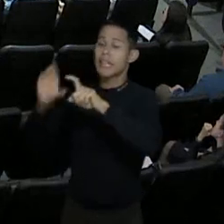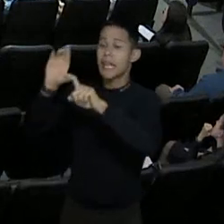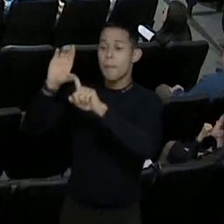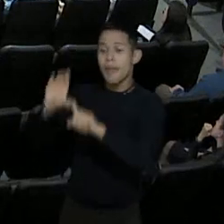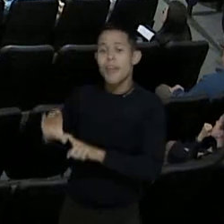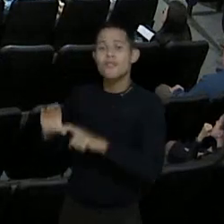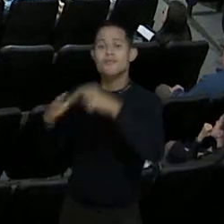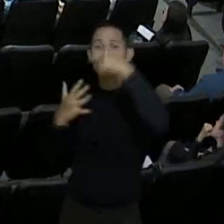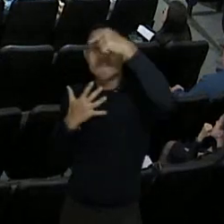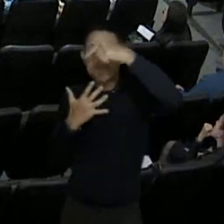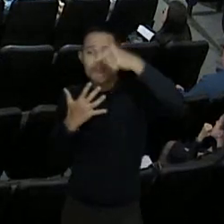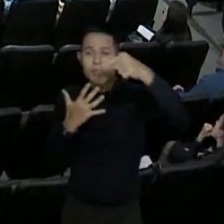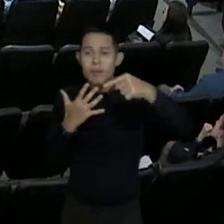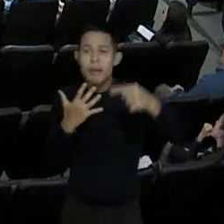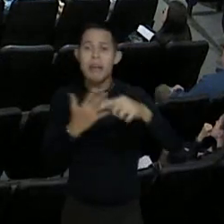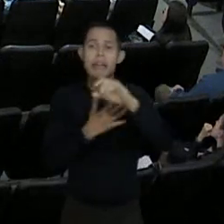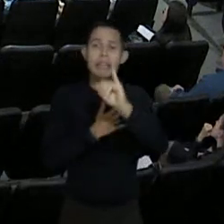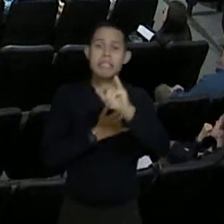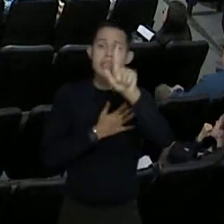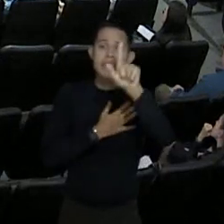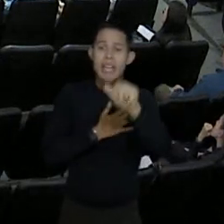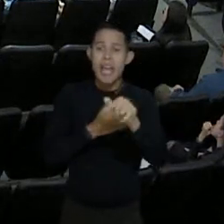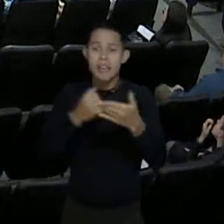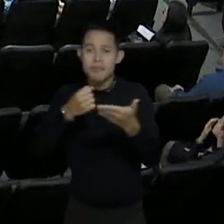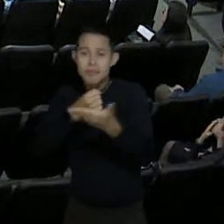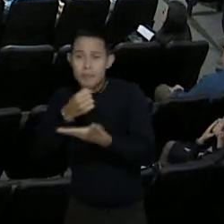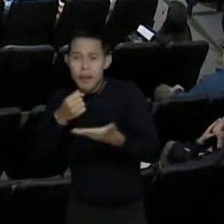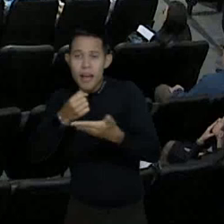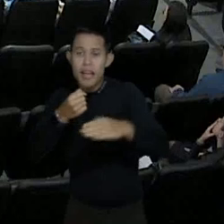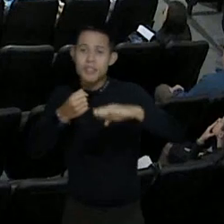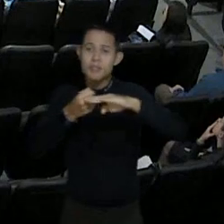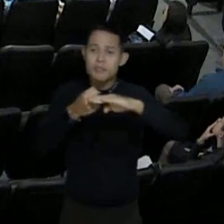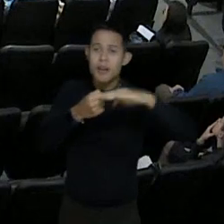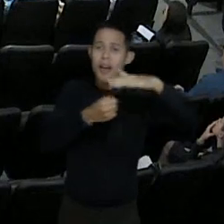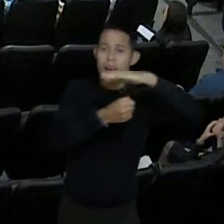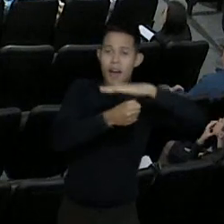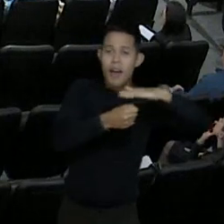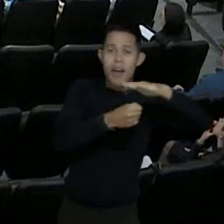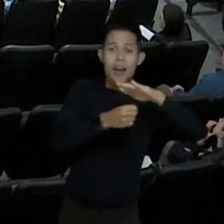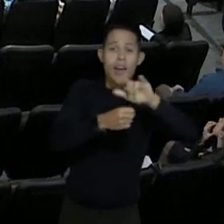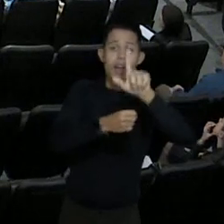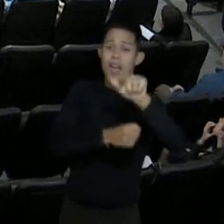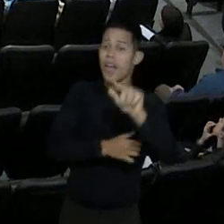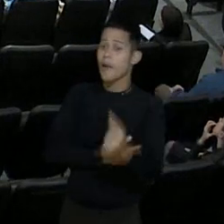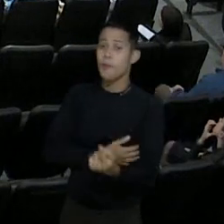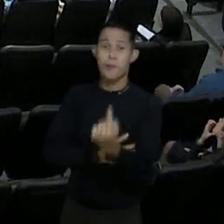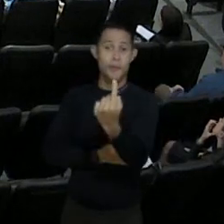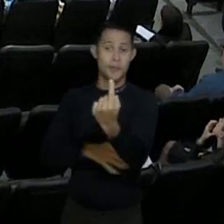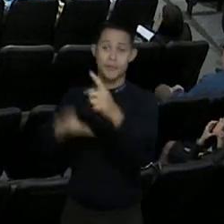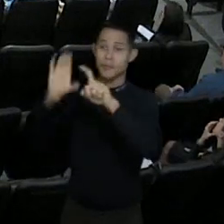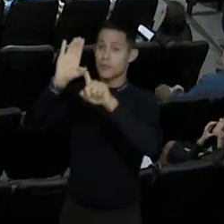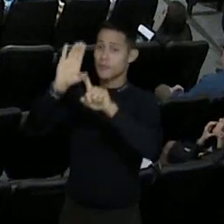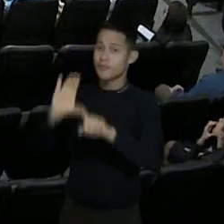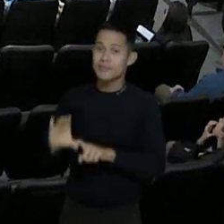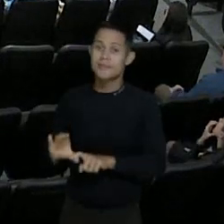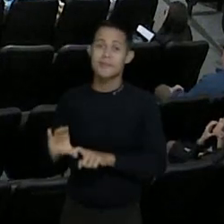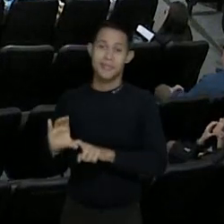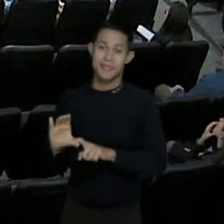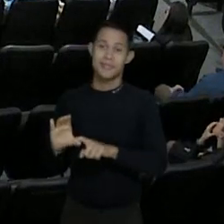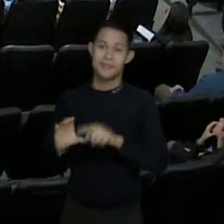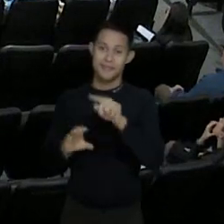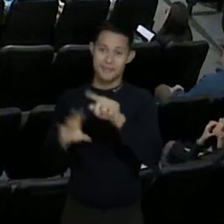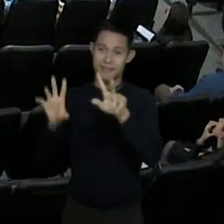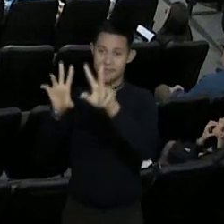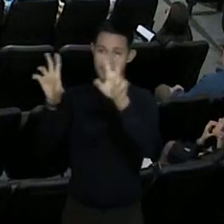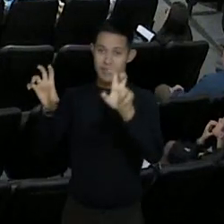se a dislexia se é Severa se não é Severa cada disléxico é único e a gente quer a gente chegar e dizer para ele como é que é a melhor maneira